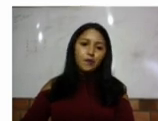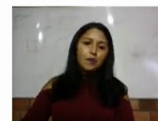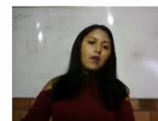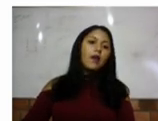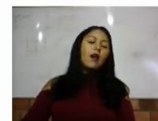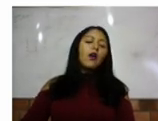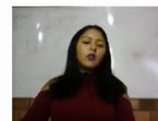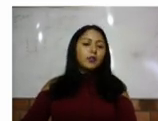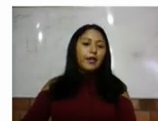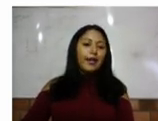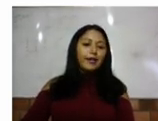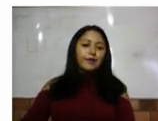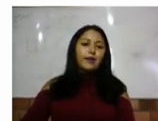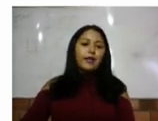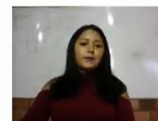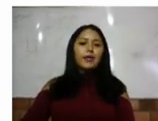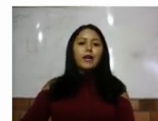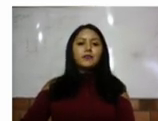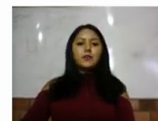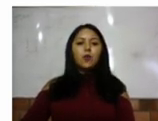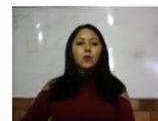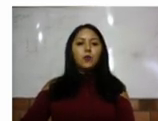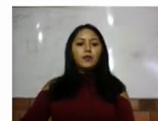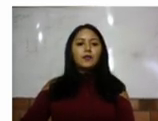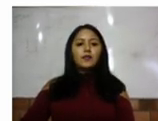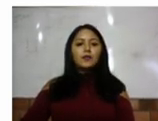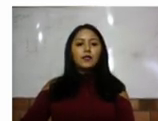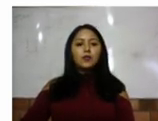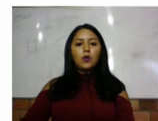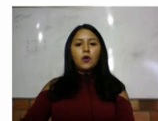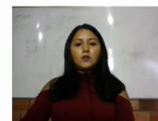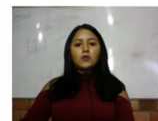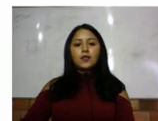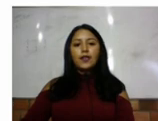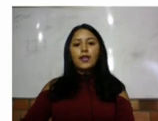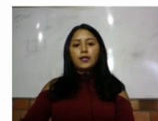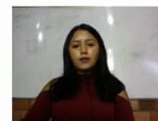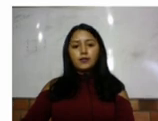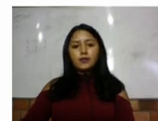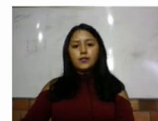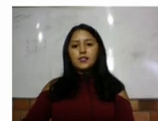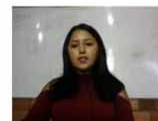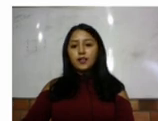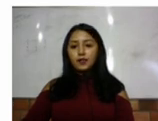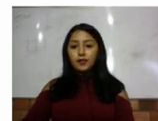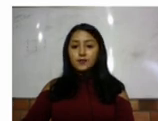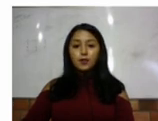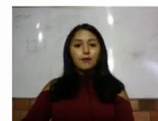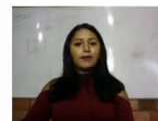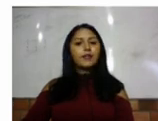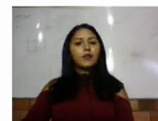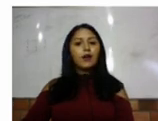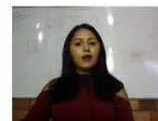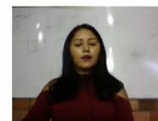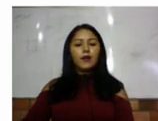embra outra regra as palavras comuns de dois ou três género se distinguer só lamento